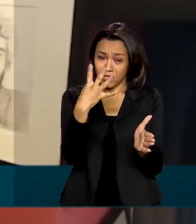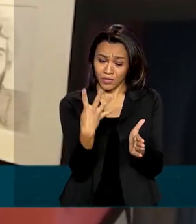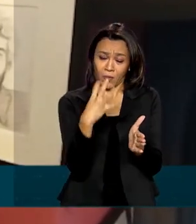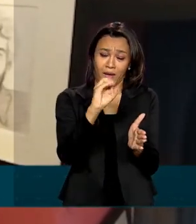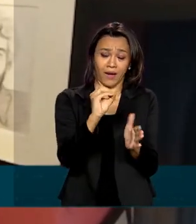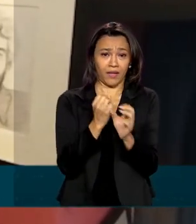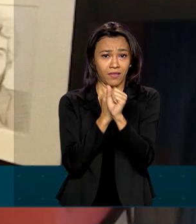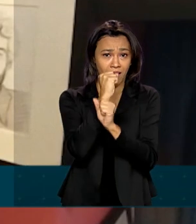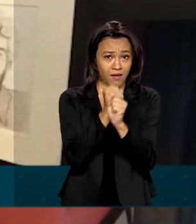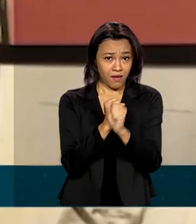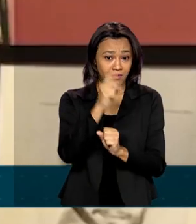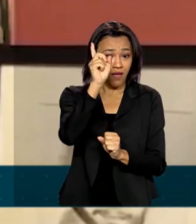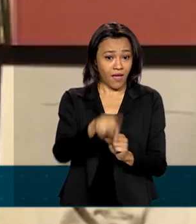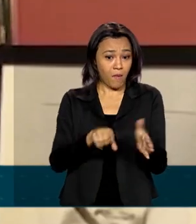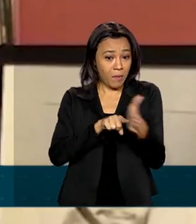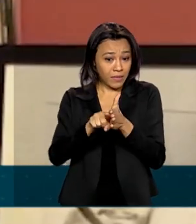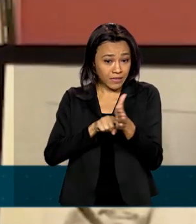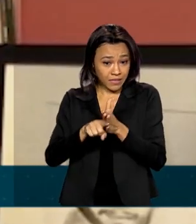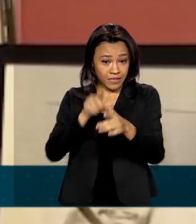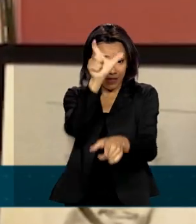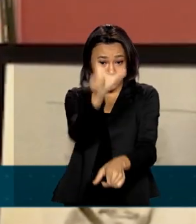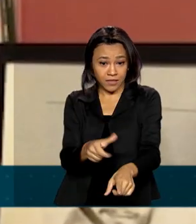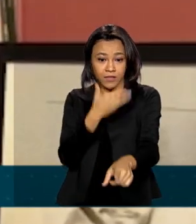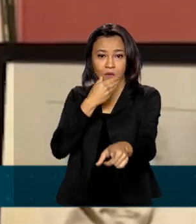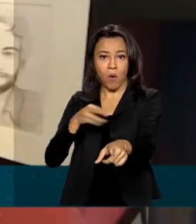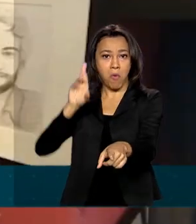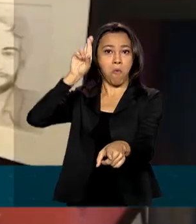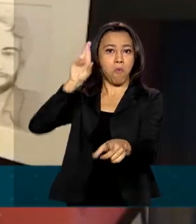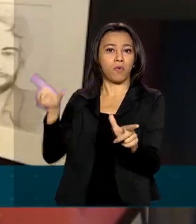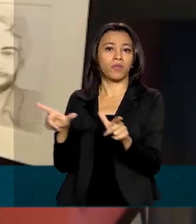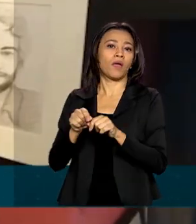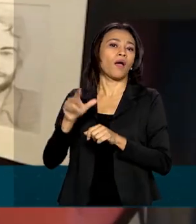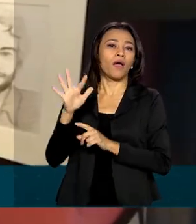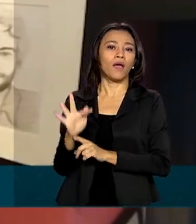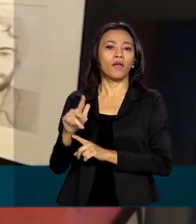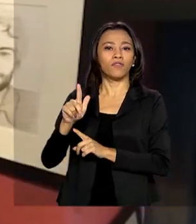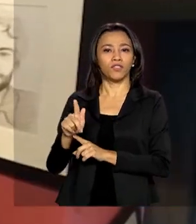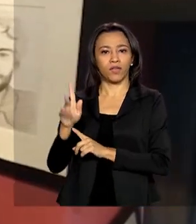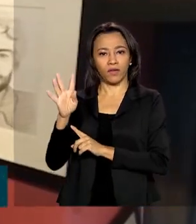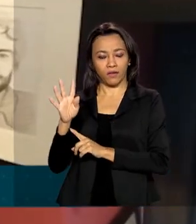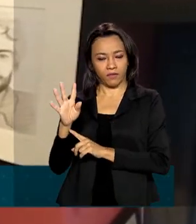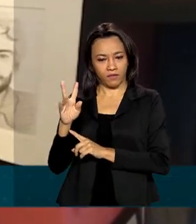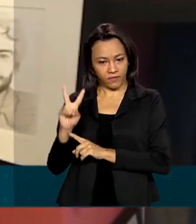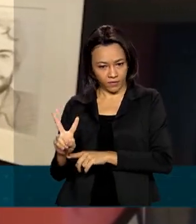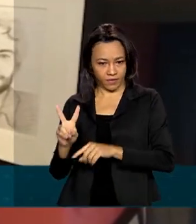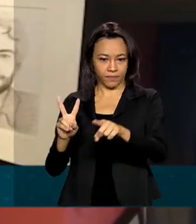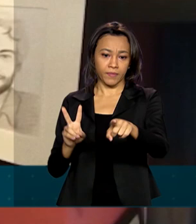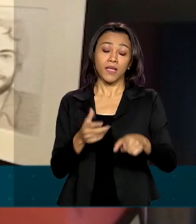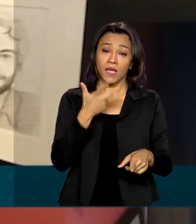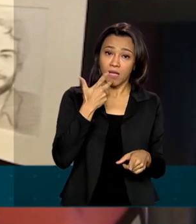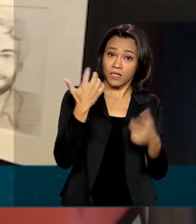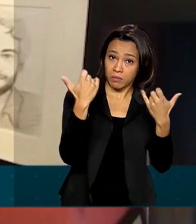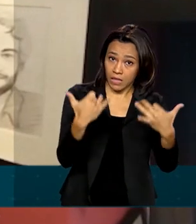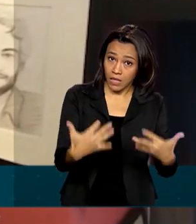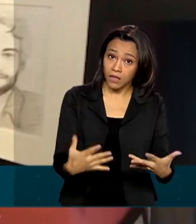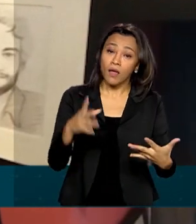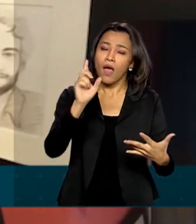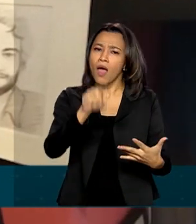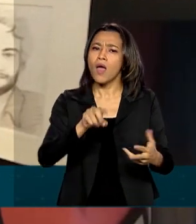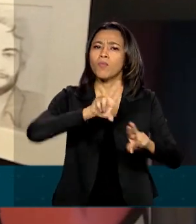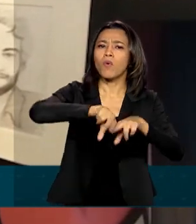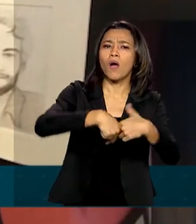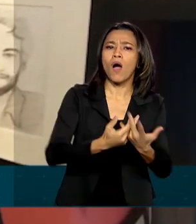do pesquisador da FGV, responsável pelo estudo. Essas reduções estão extremamente associadas ao aumento do atendimento